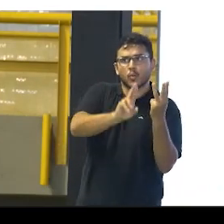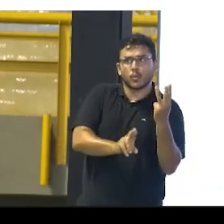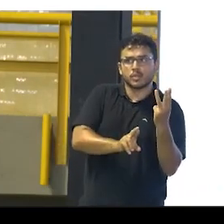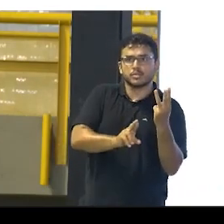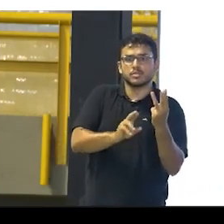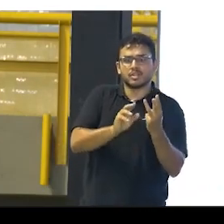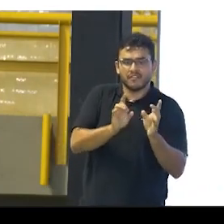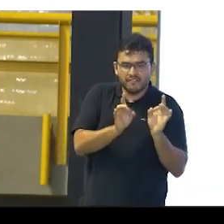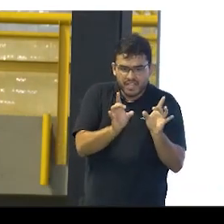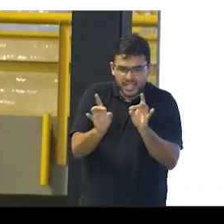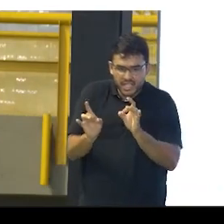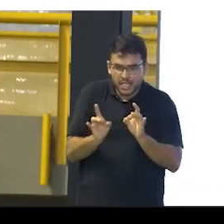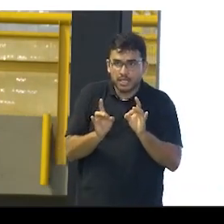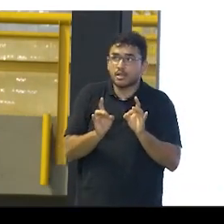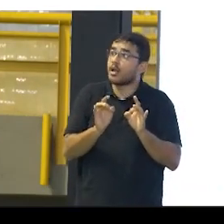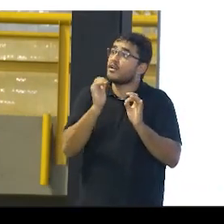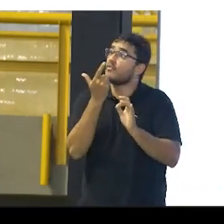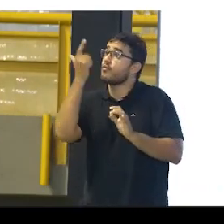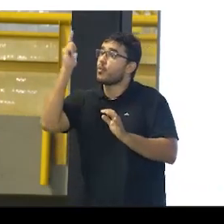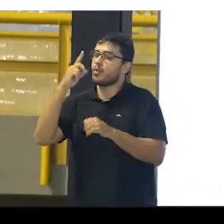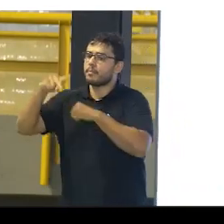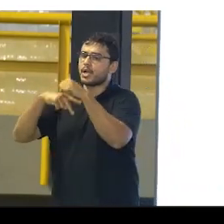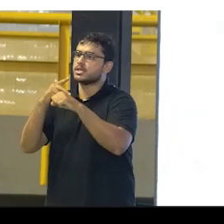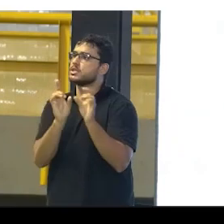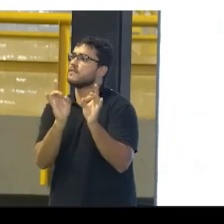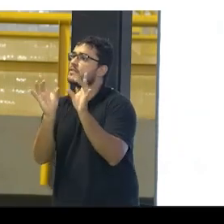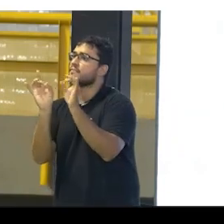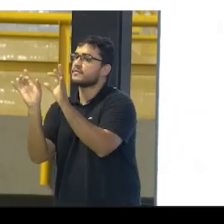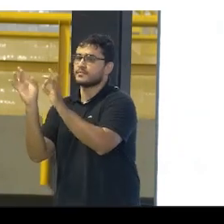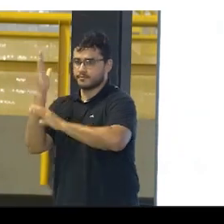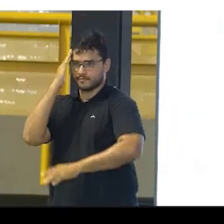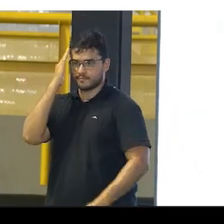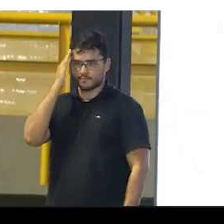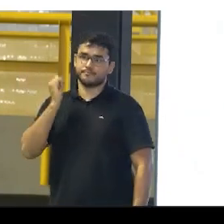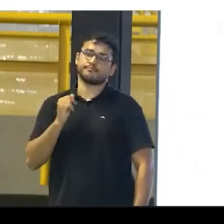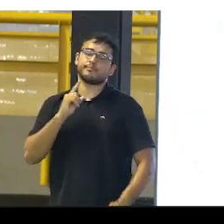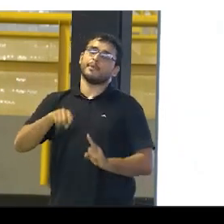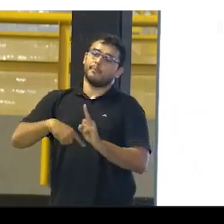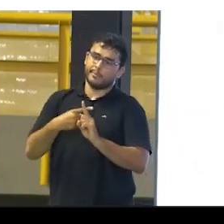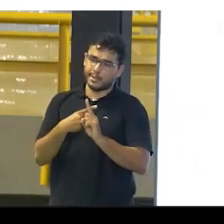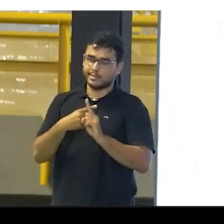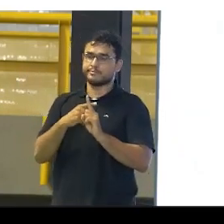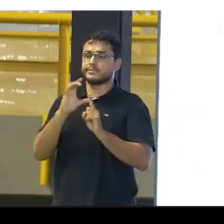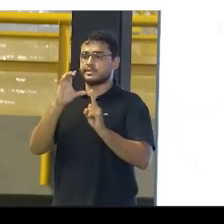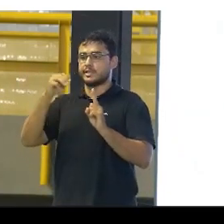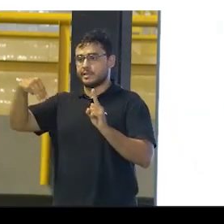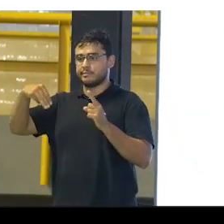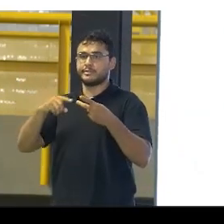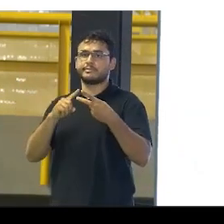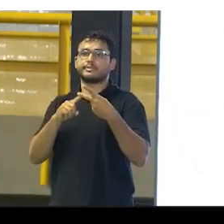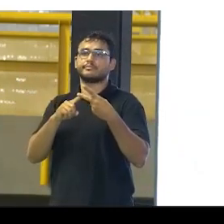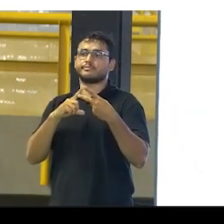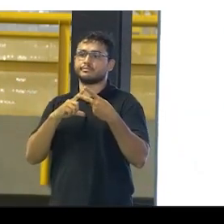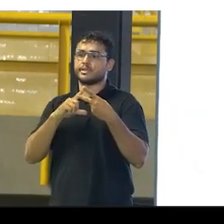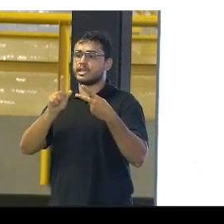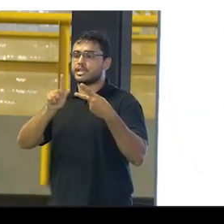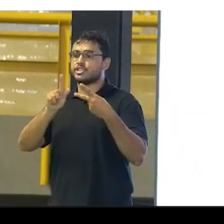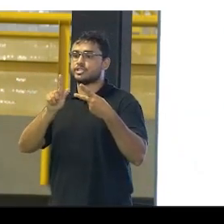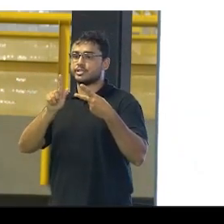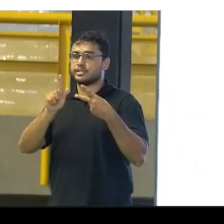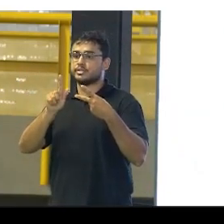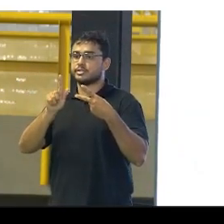o exterior. E além disso, tem muito carvão mineral, além disso, tem muito gás natural